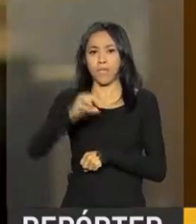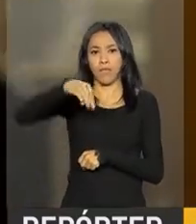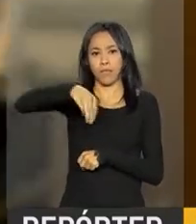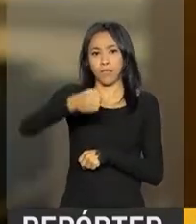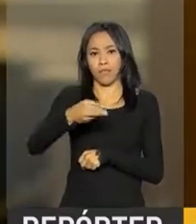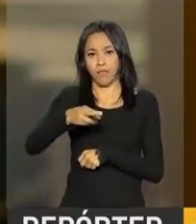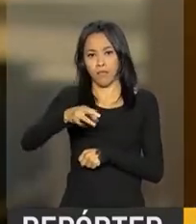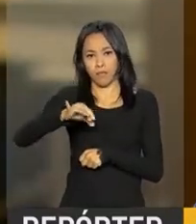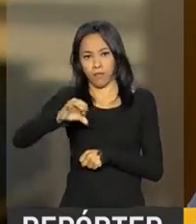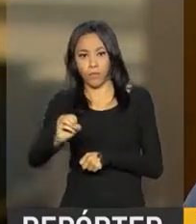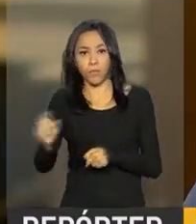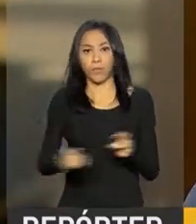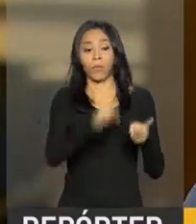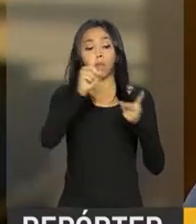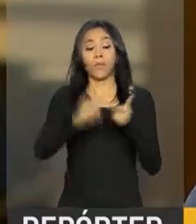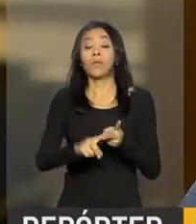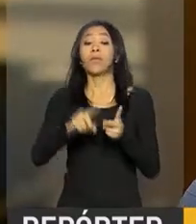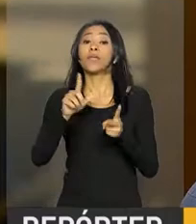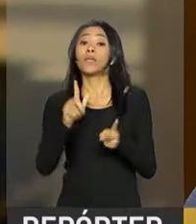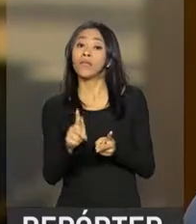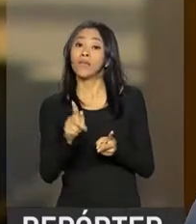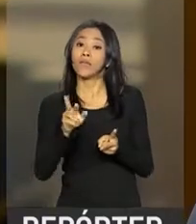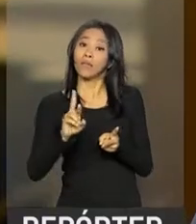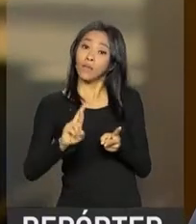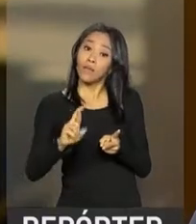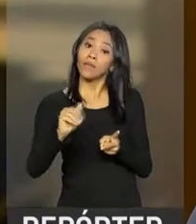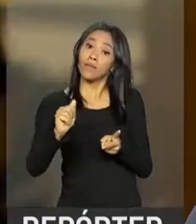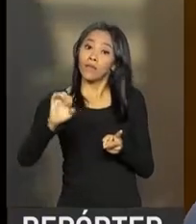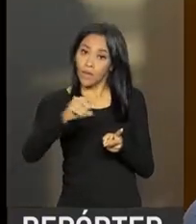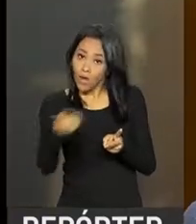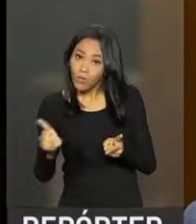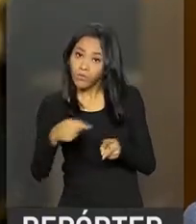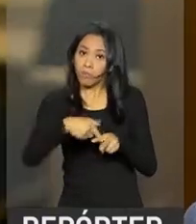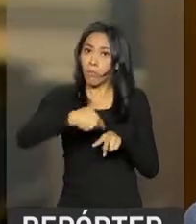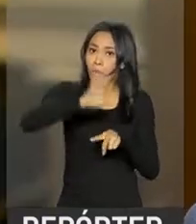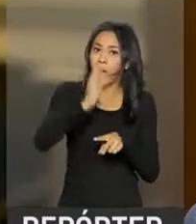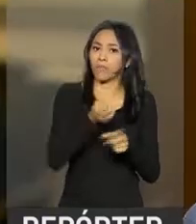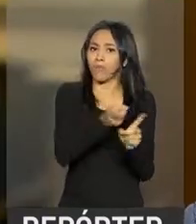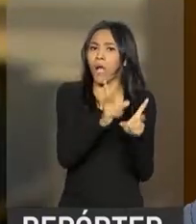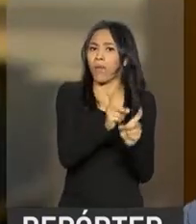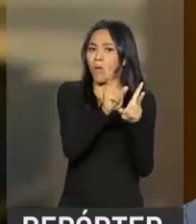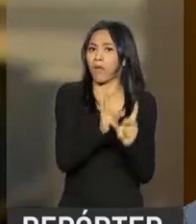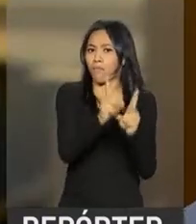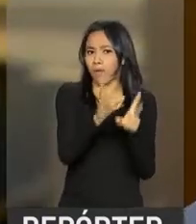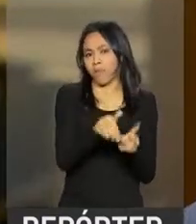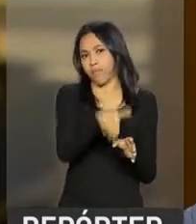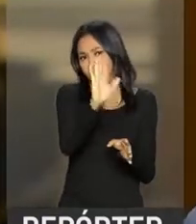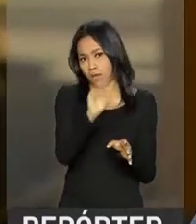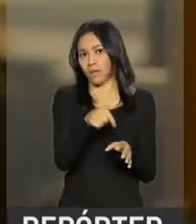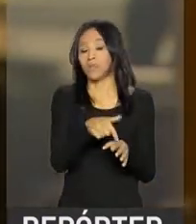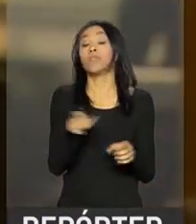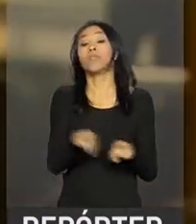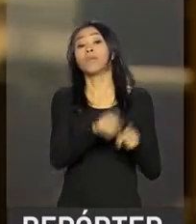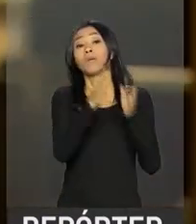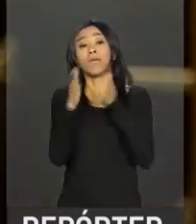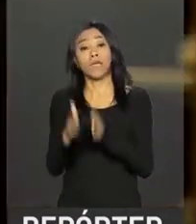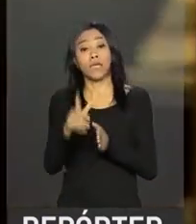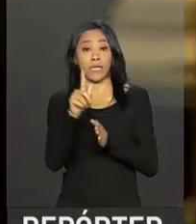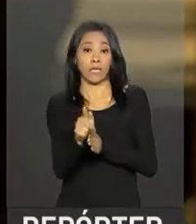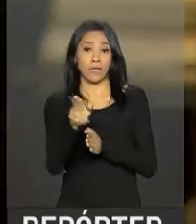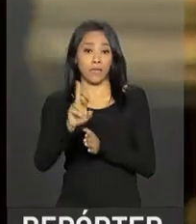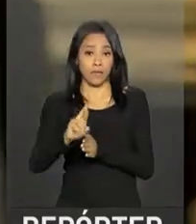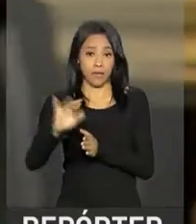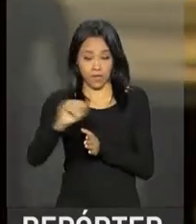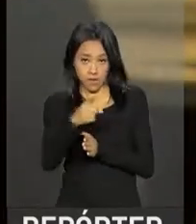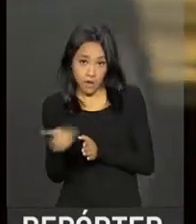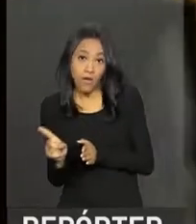é o primeiro que o minério a gente passou a exportar mais e no caso específico grãos a cada ano a